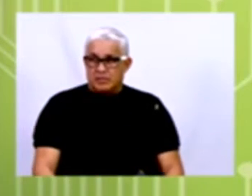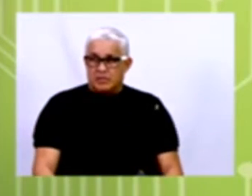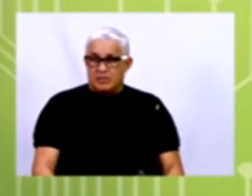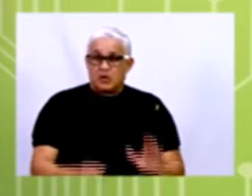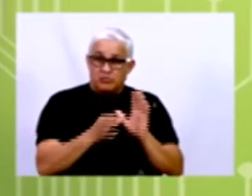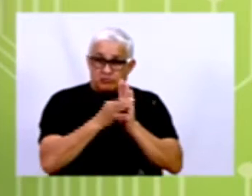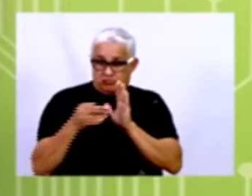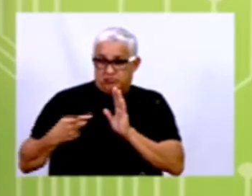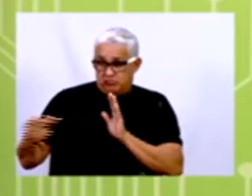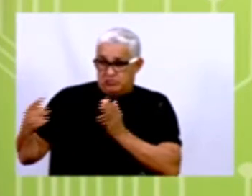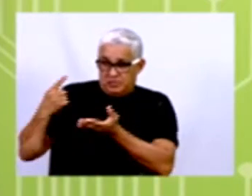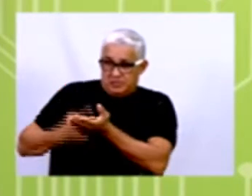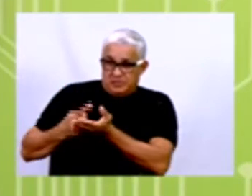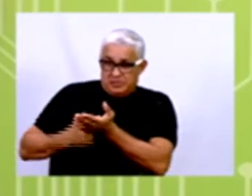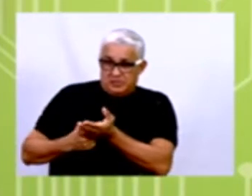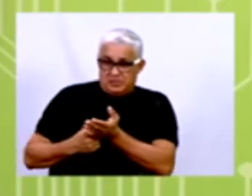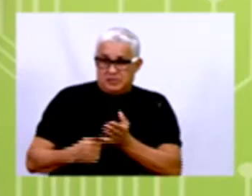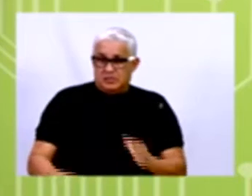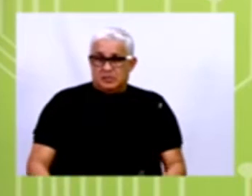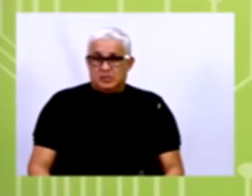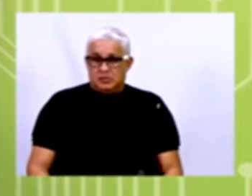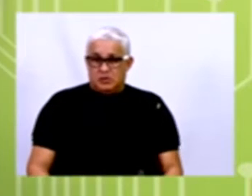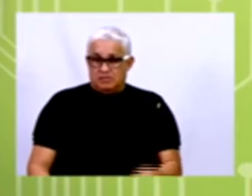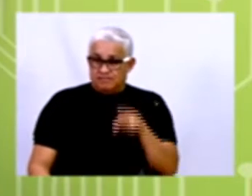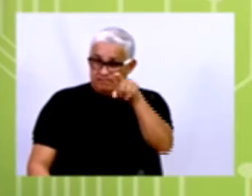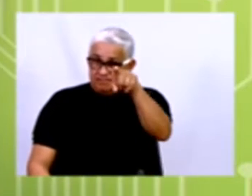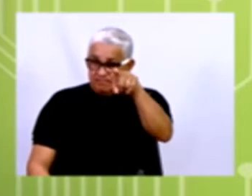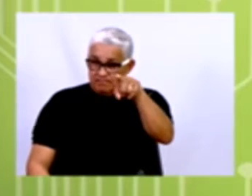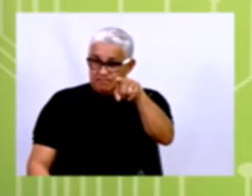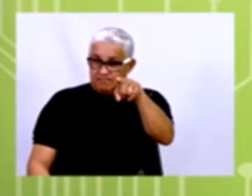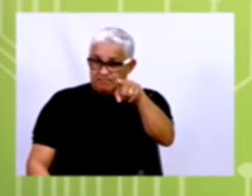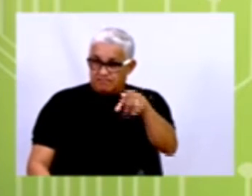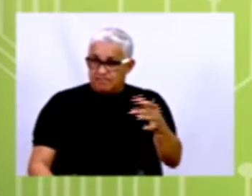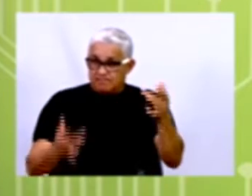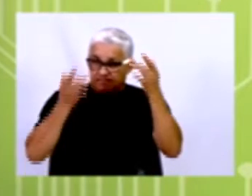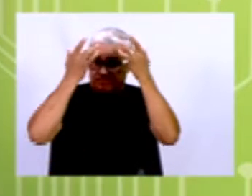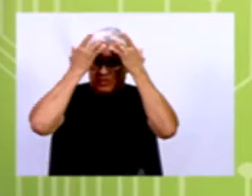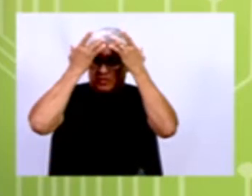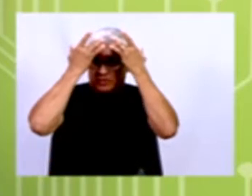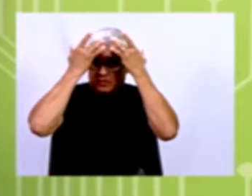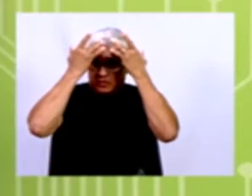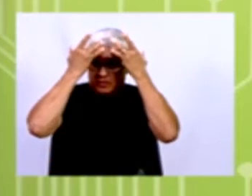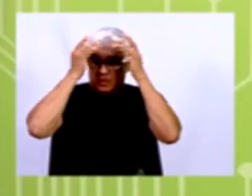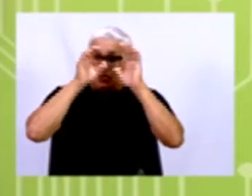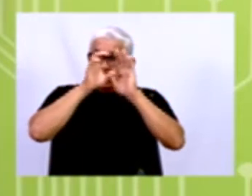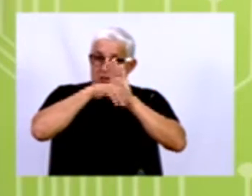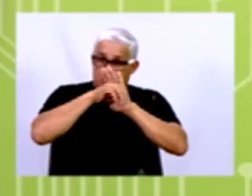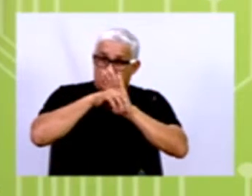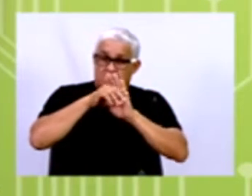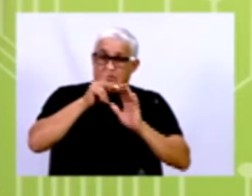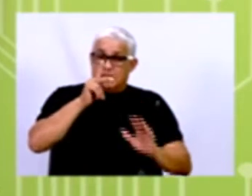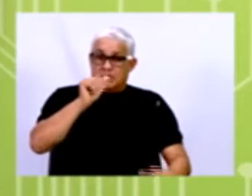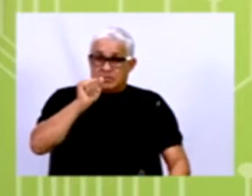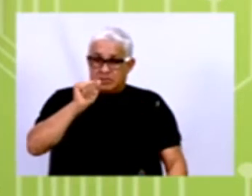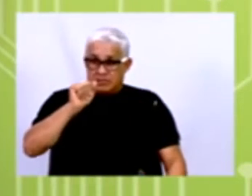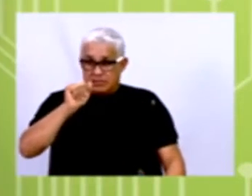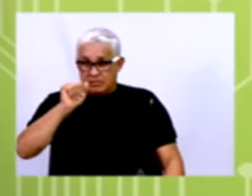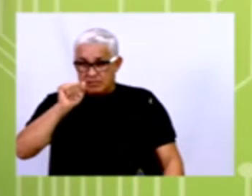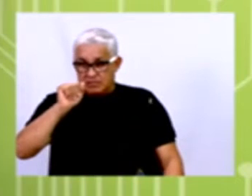comum acordo, sugerimos que você guarde o conceito do Paul Samuelson. Por que o conceito do Paul